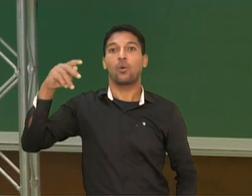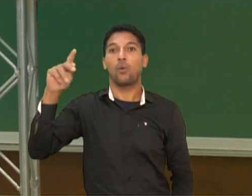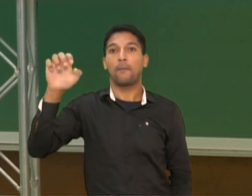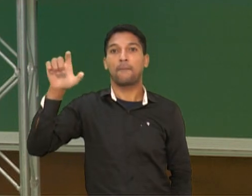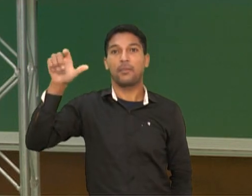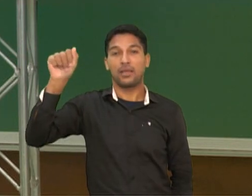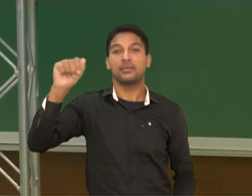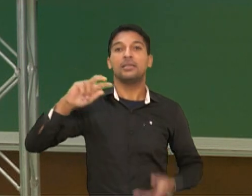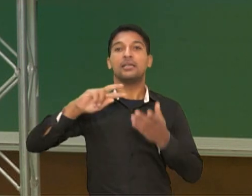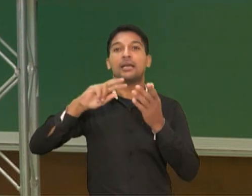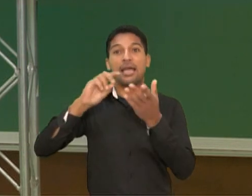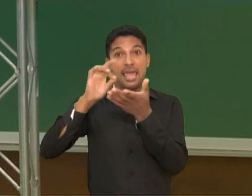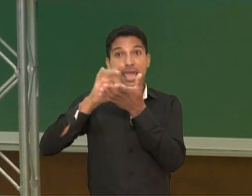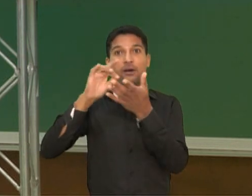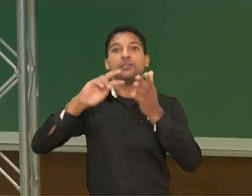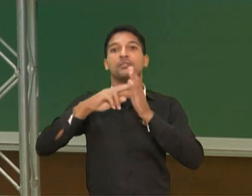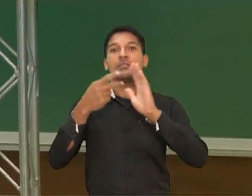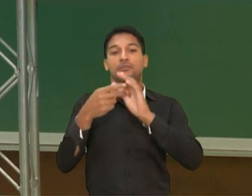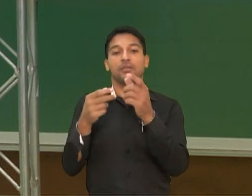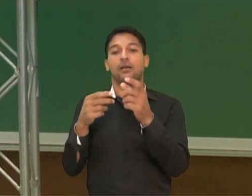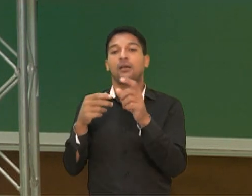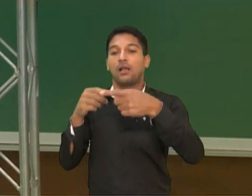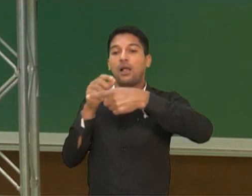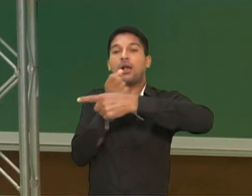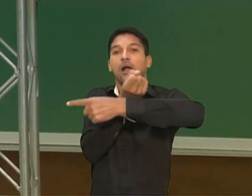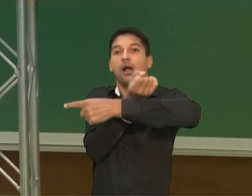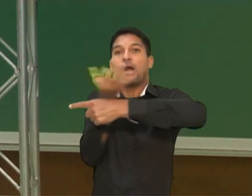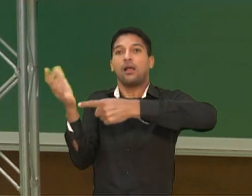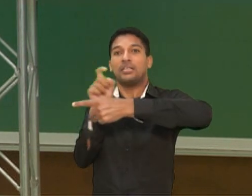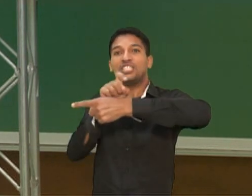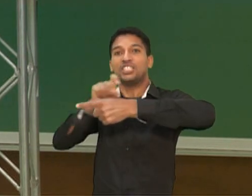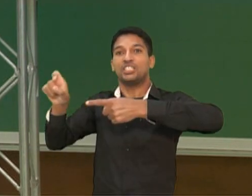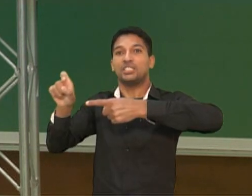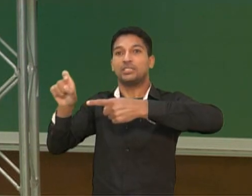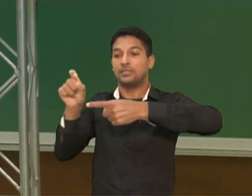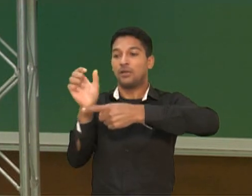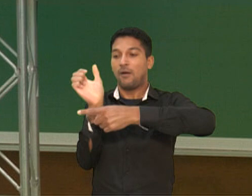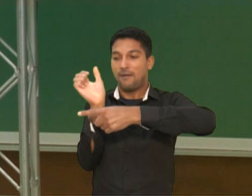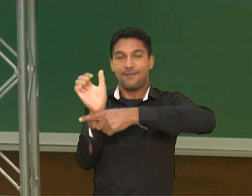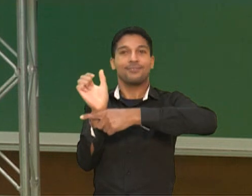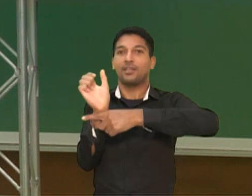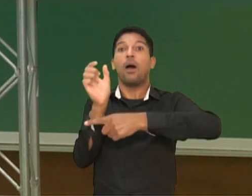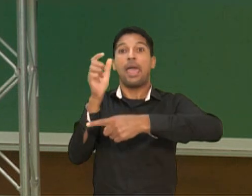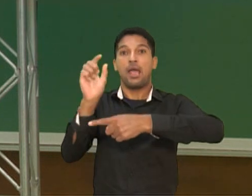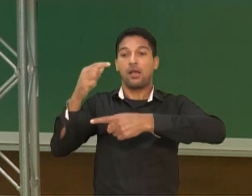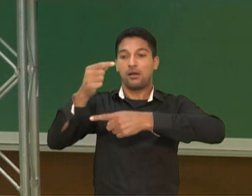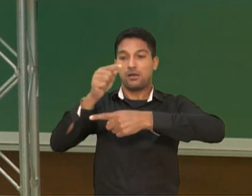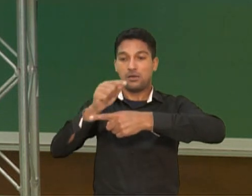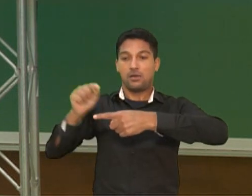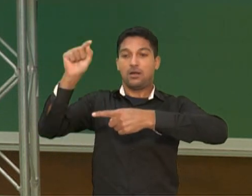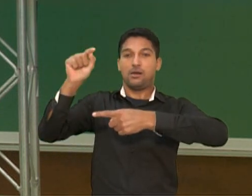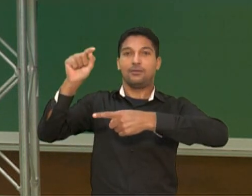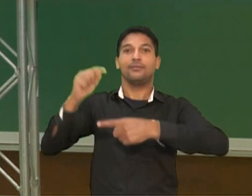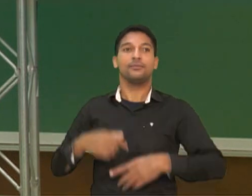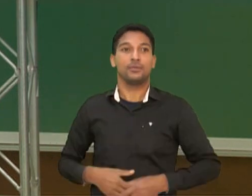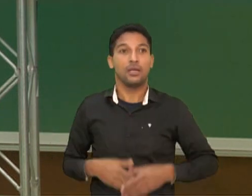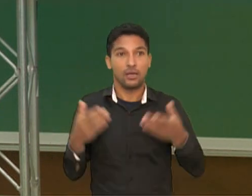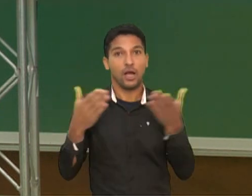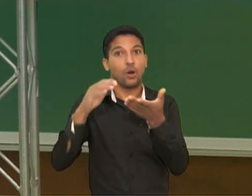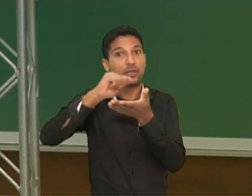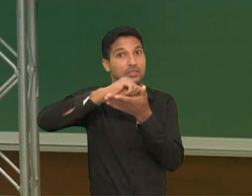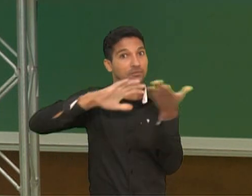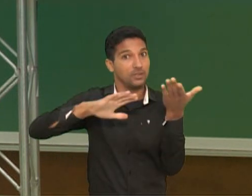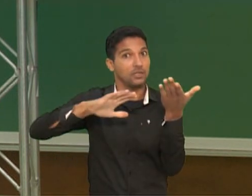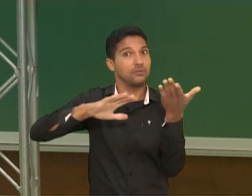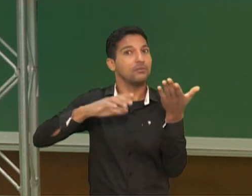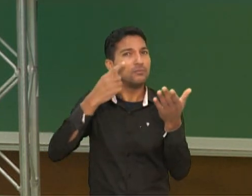tá? Então, vamos olhar lá essa atividade 1, que é justamente a aplicação do exemplo que eu acabei de fazer para vocês.